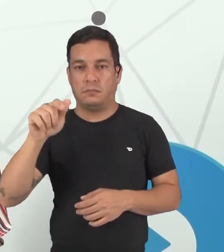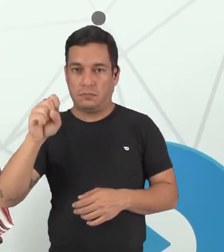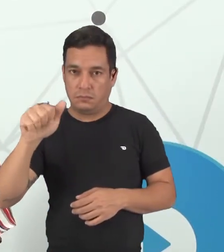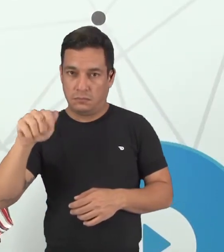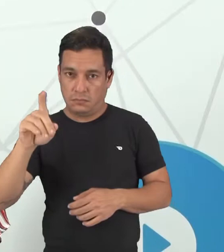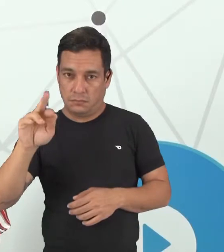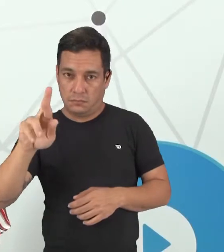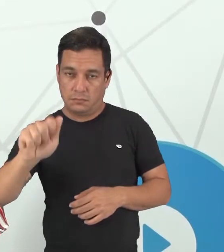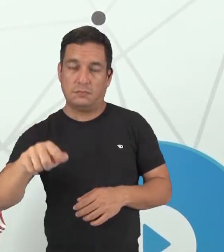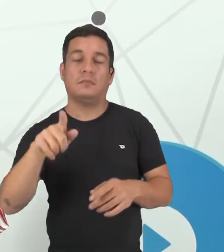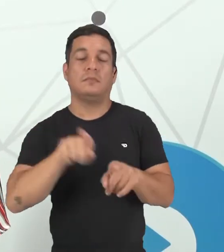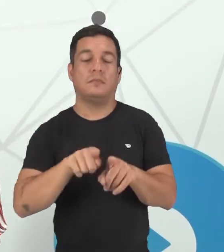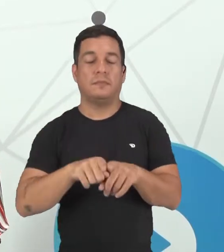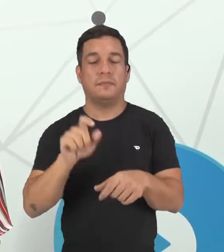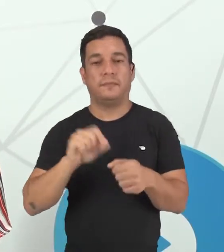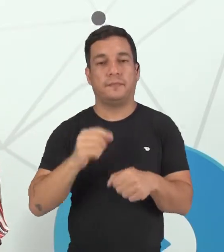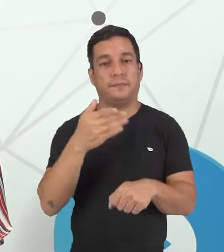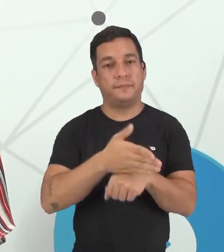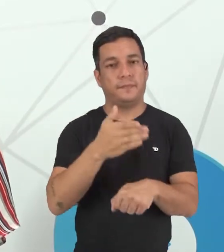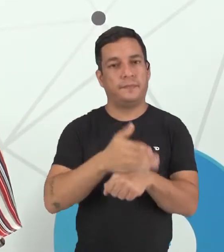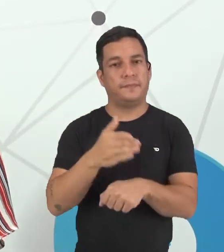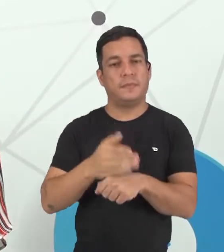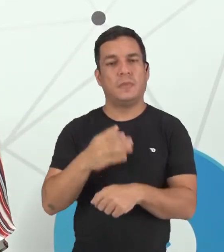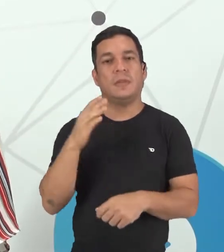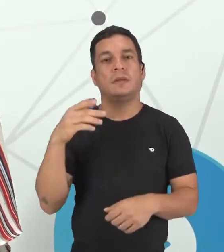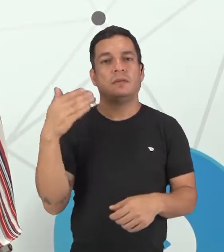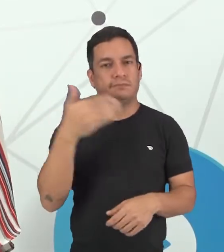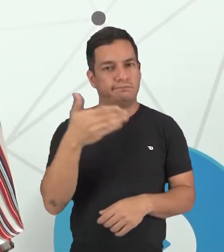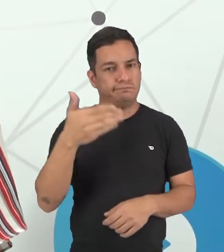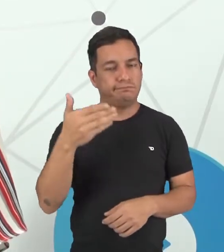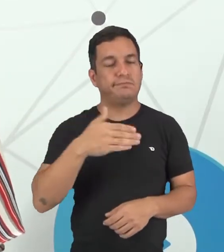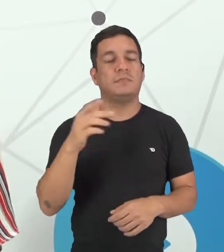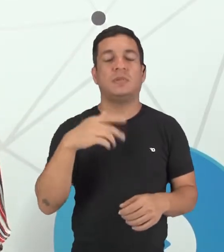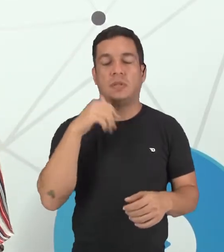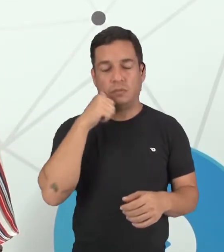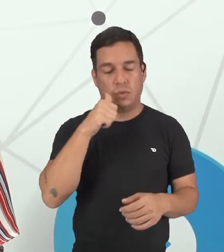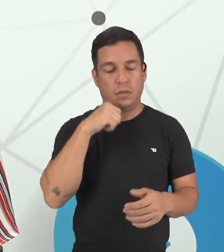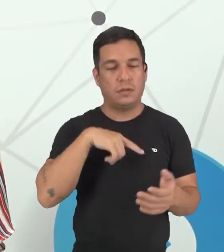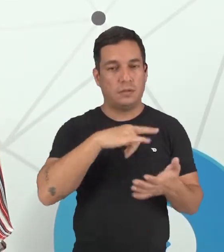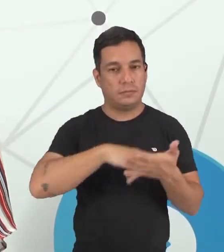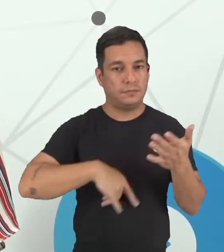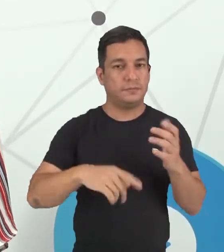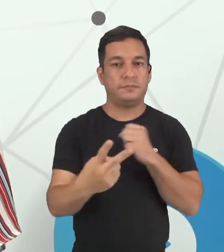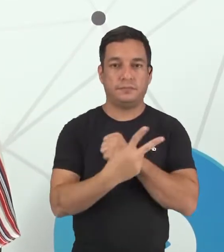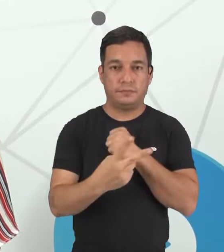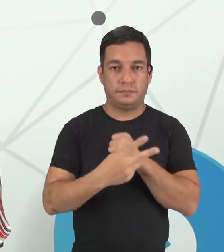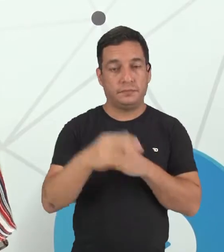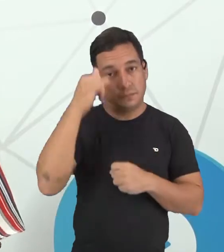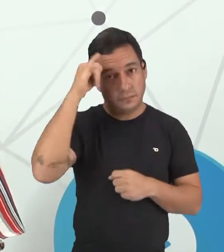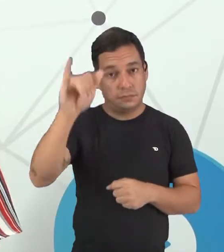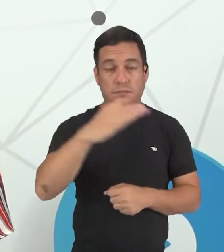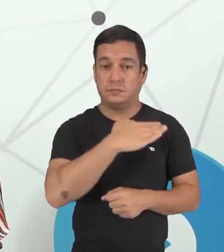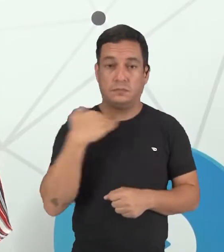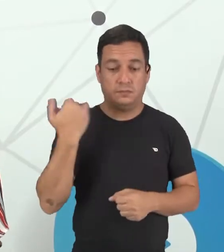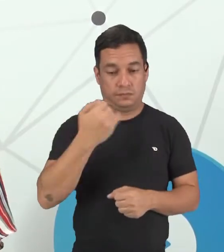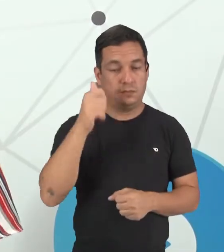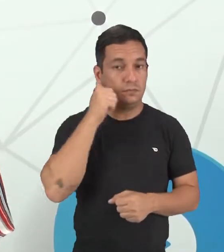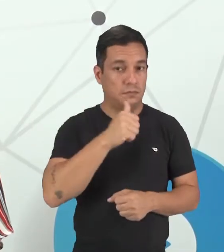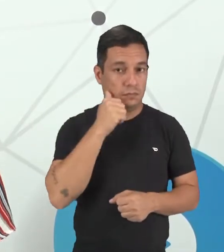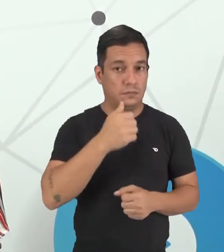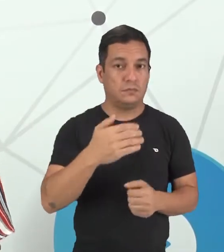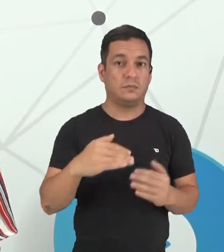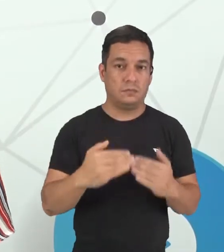Vida, eles também fazem visitas regulares a essas mulheres que têm medida protetiva. Evitar o feminicídio é um